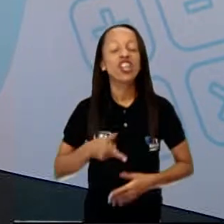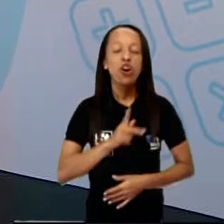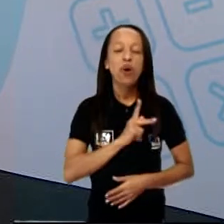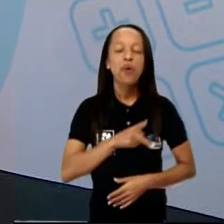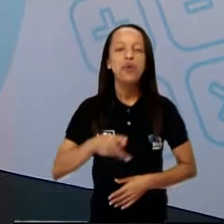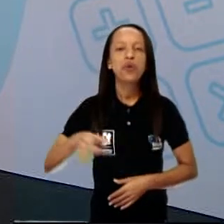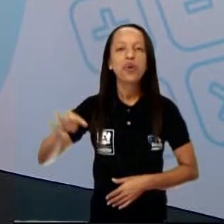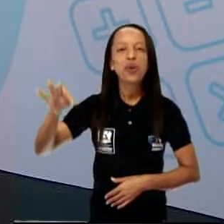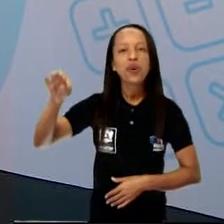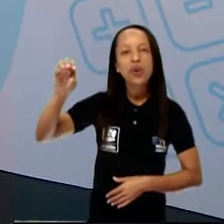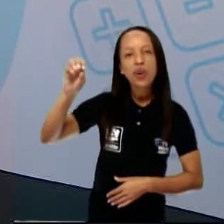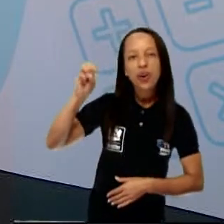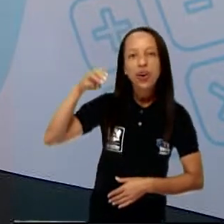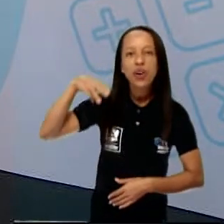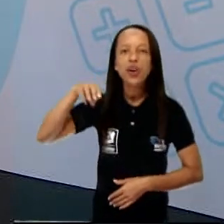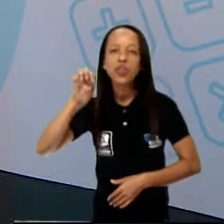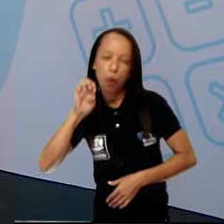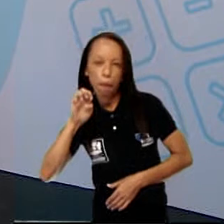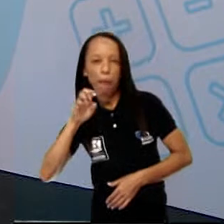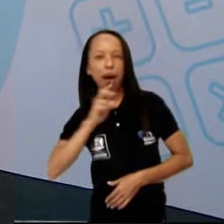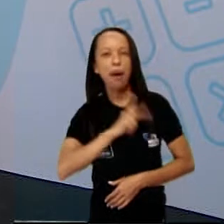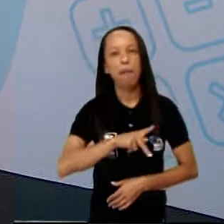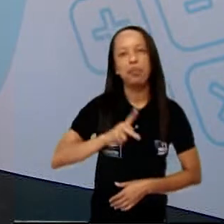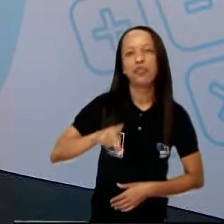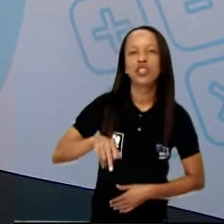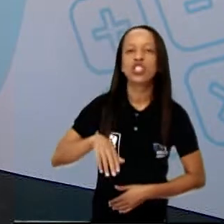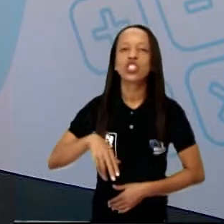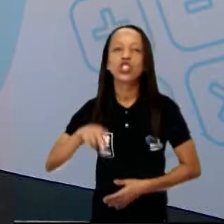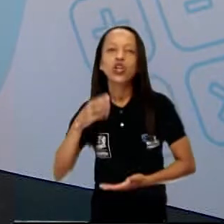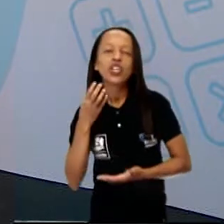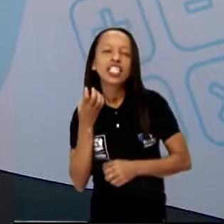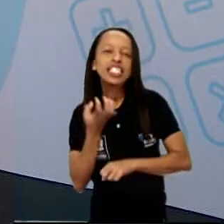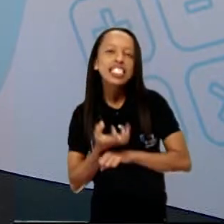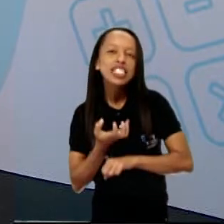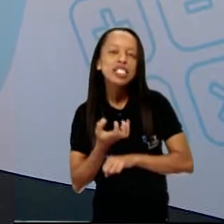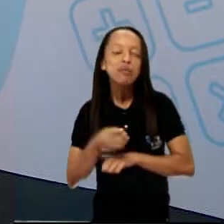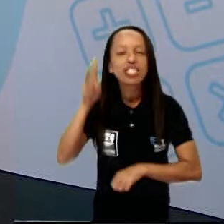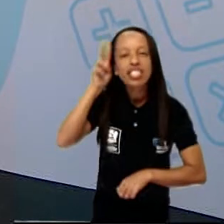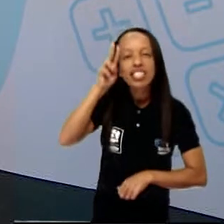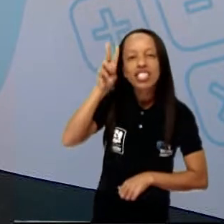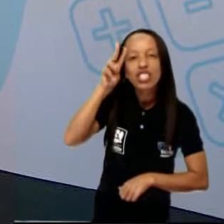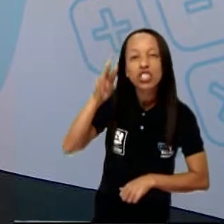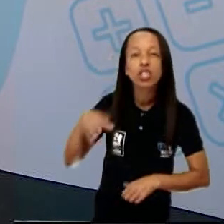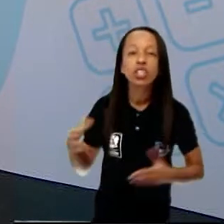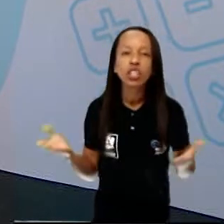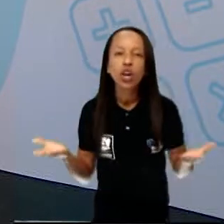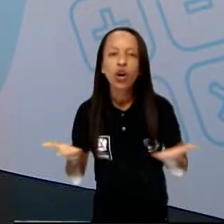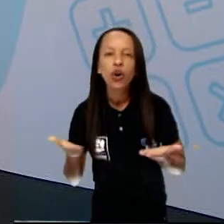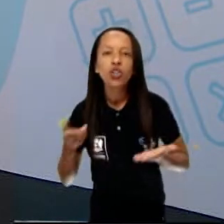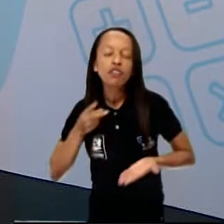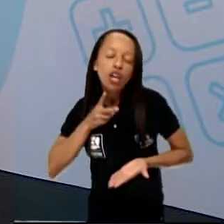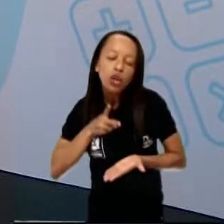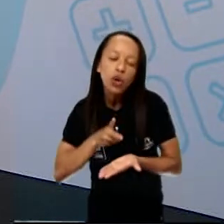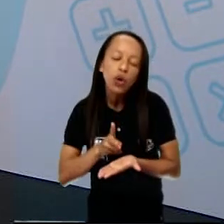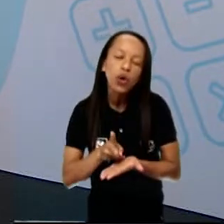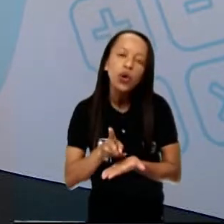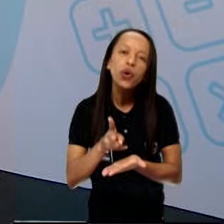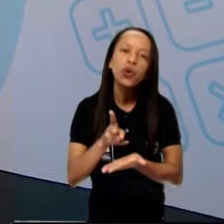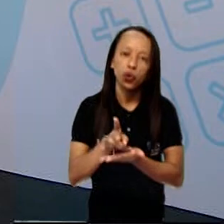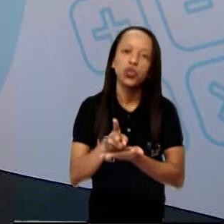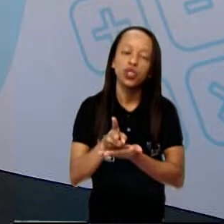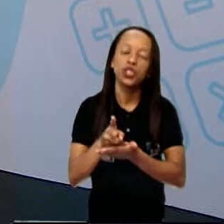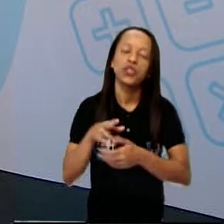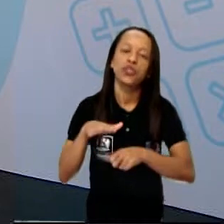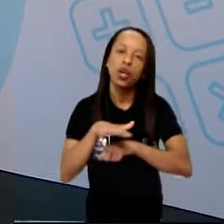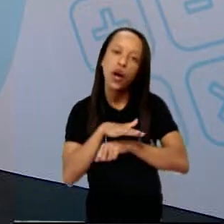Professor Tomé Costa, professor de História da Rede Municipal de Jaboatão. Hoje a gente vai continuar o nosso papo para os 8º anos sobre a